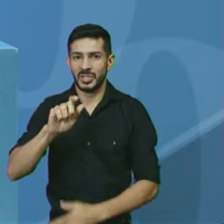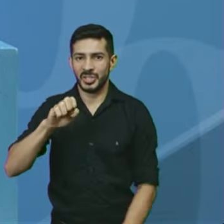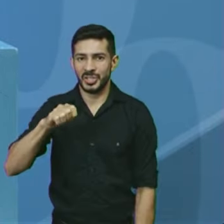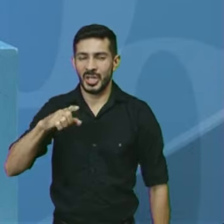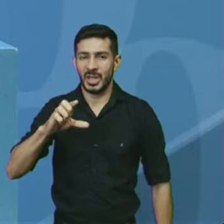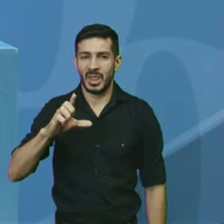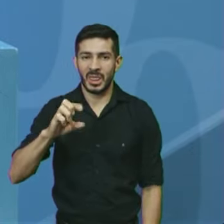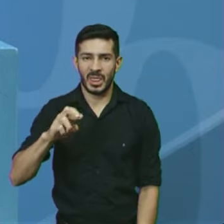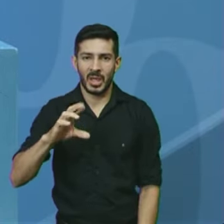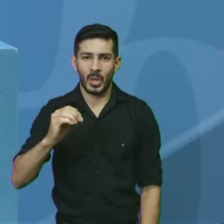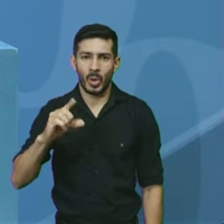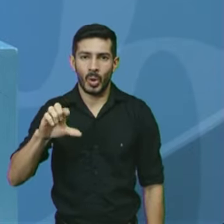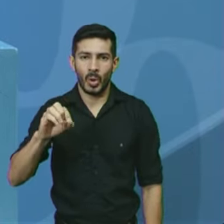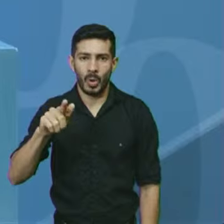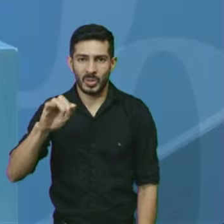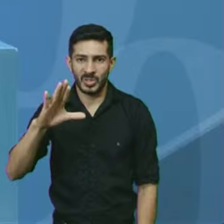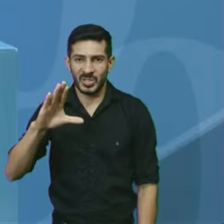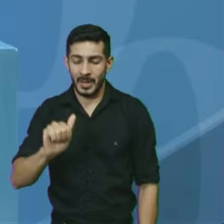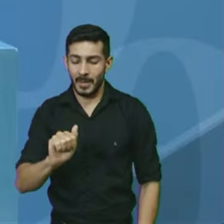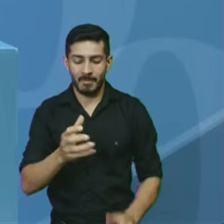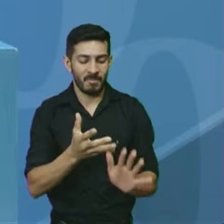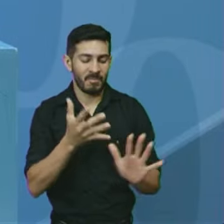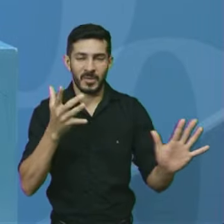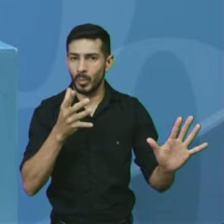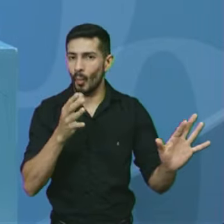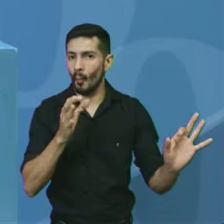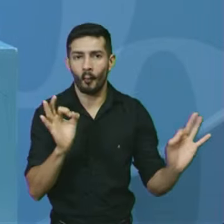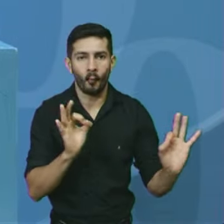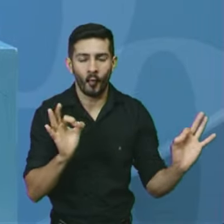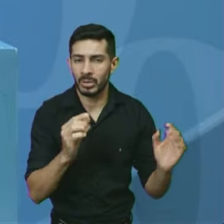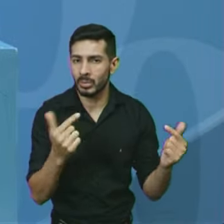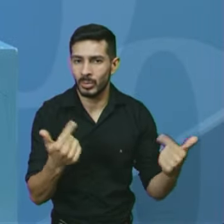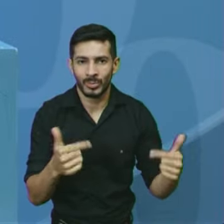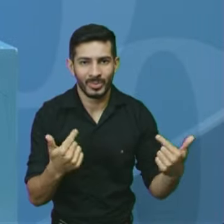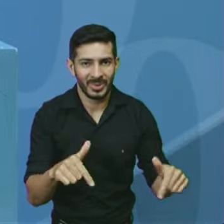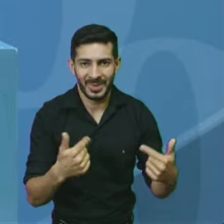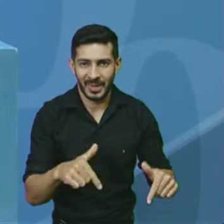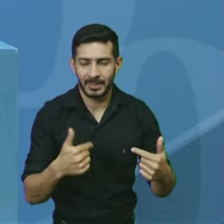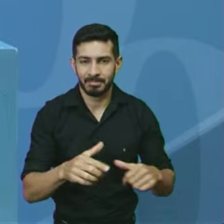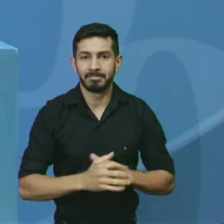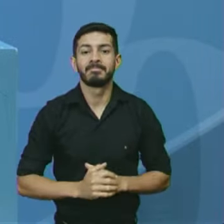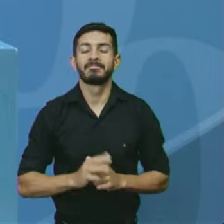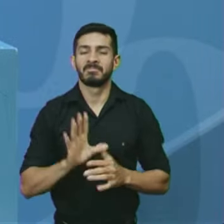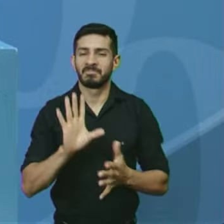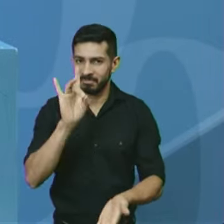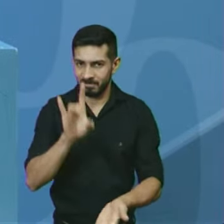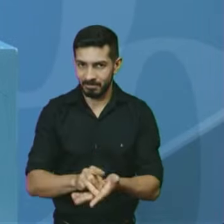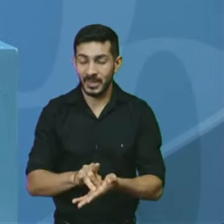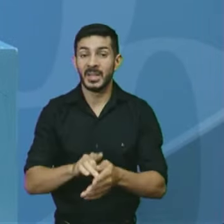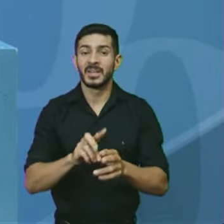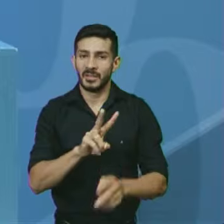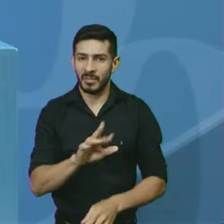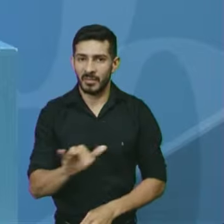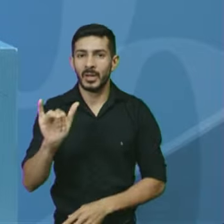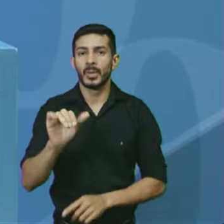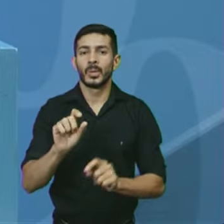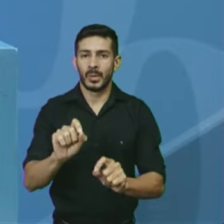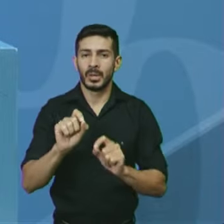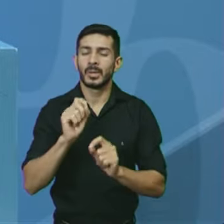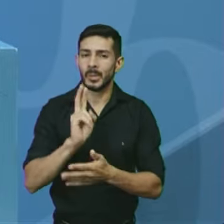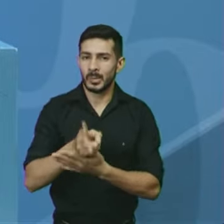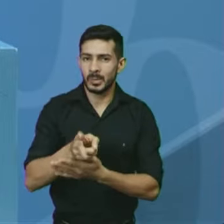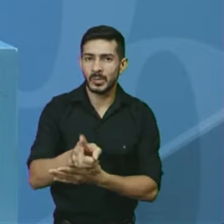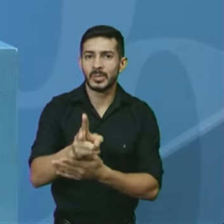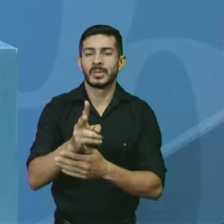mesmo eus biens nós temos zero filas de cirurgias eletivas no município de Eusébio Mas nós vamos continuar avançando